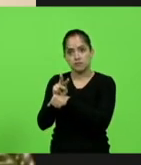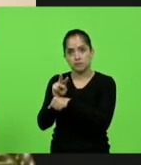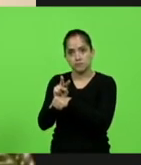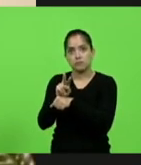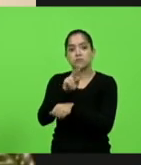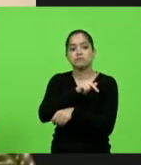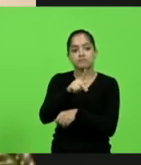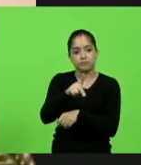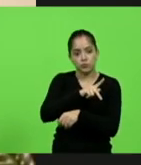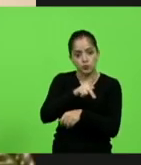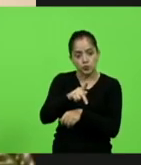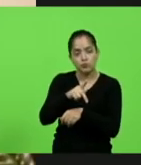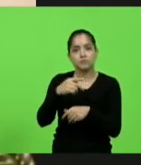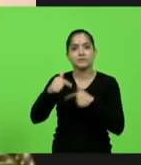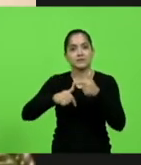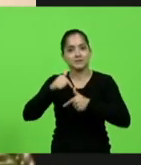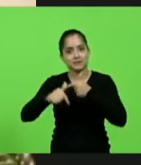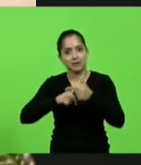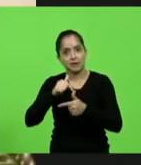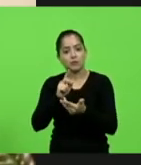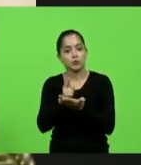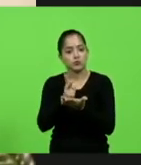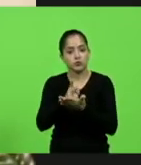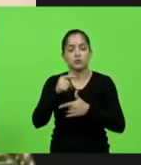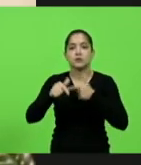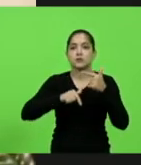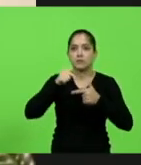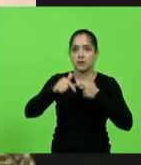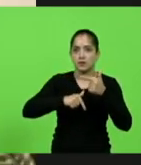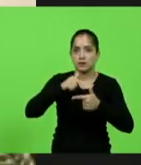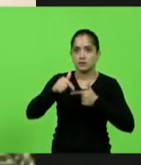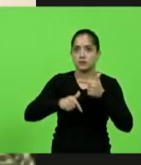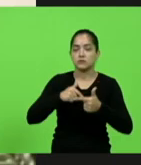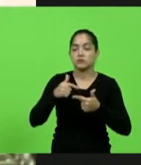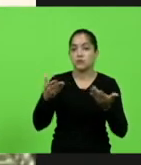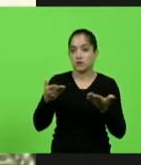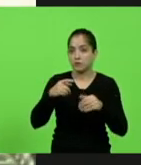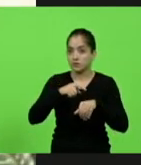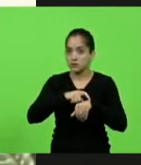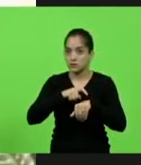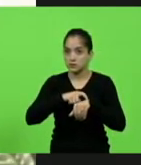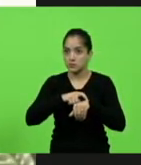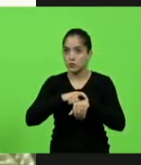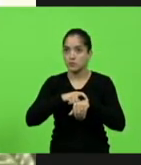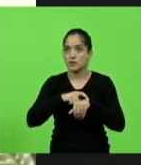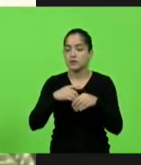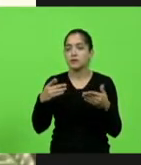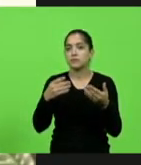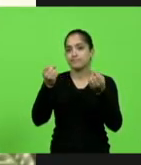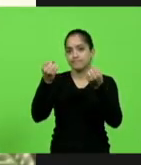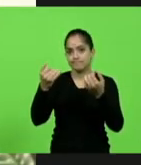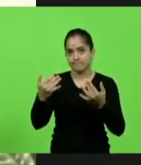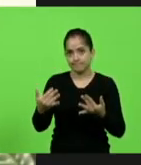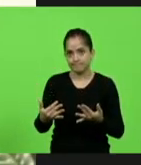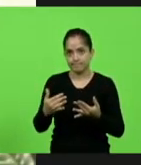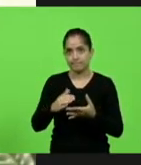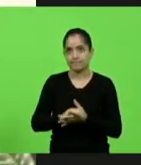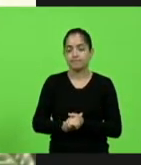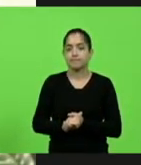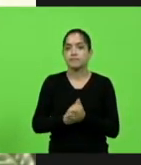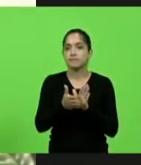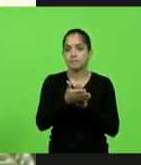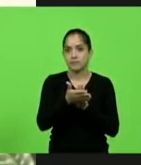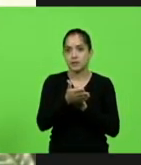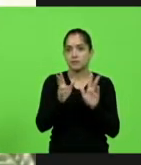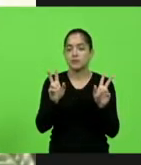professores, dos nossos auxiliares de educação, tão importante nesse momento. Eram essas as considerações, deputada. Parabéns aí pela